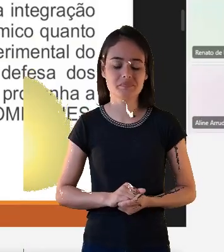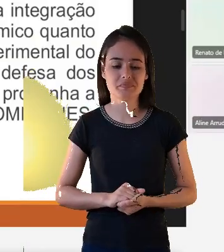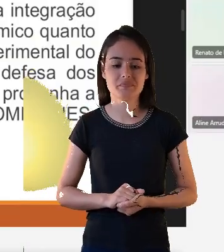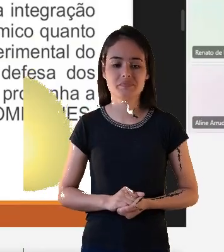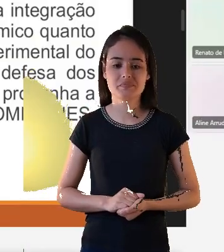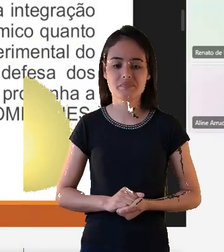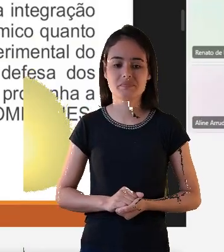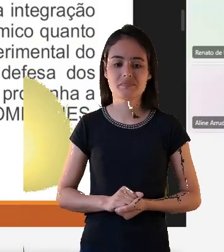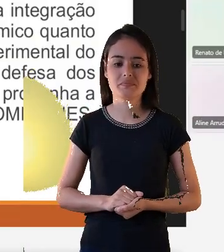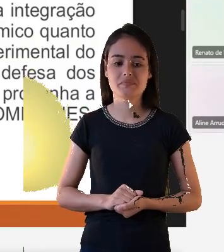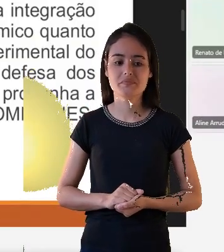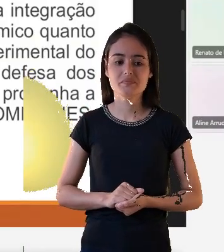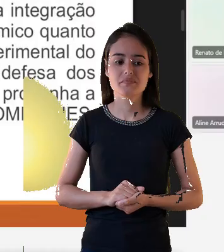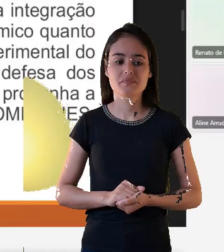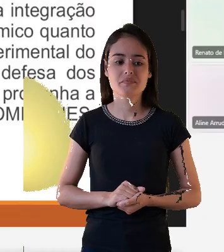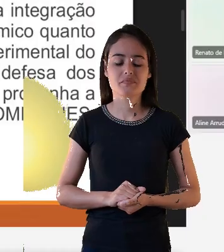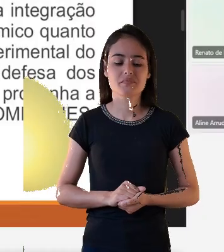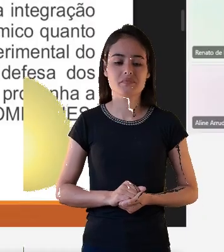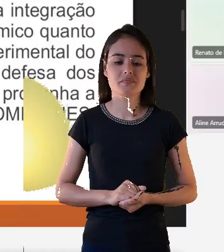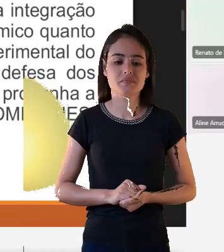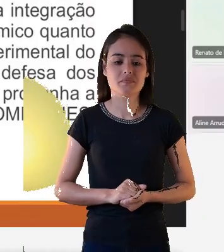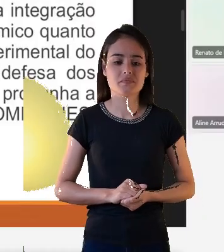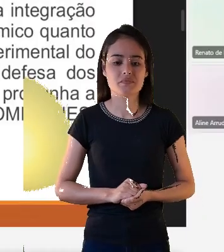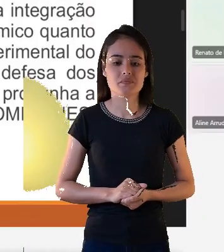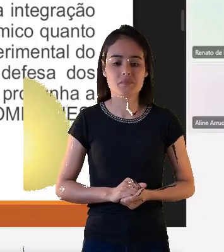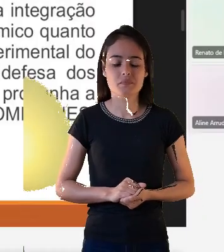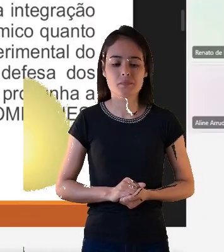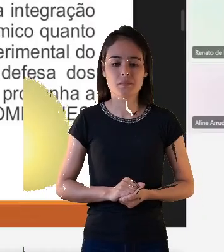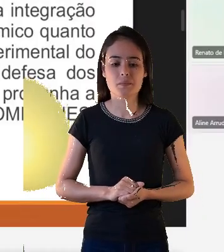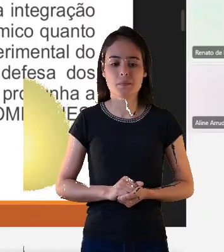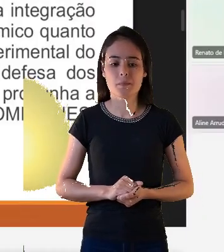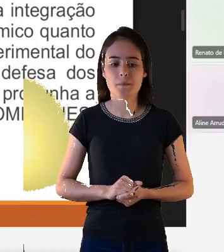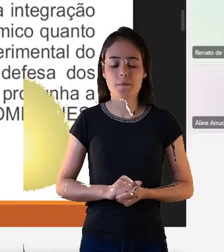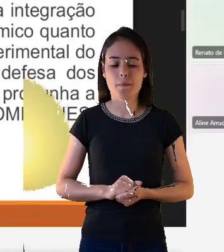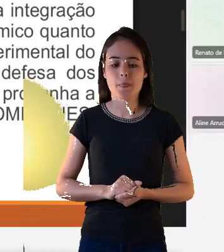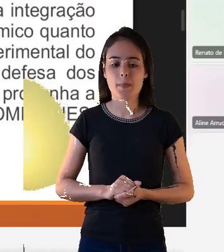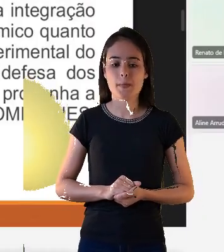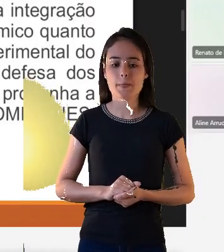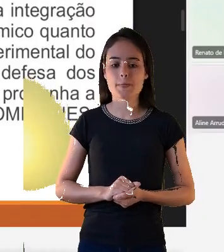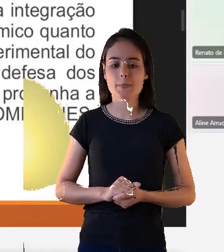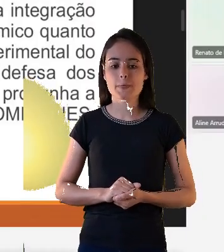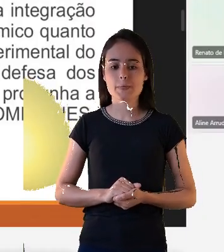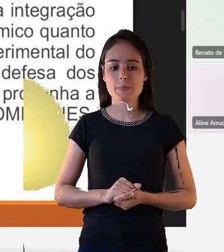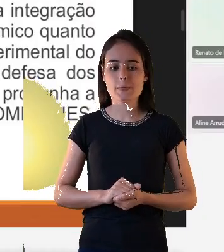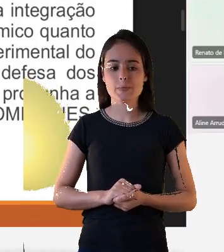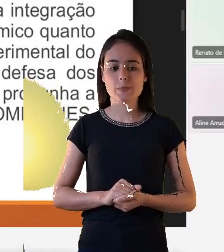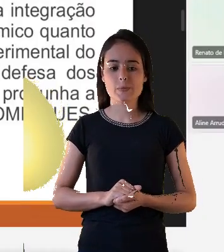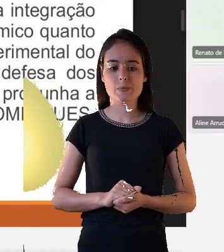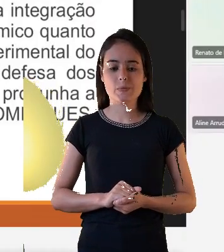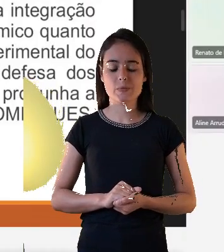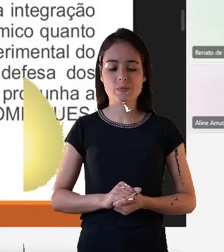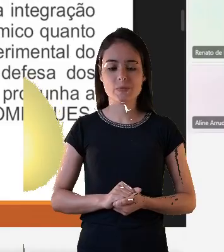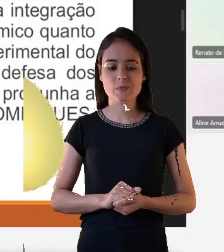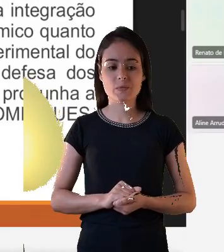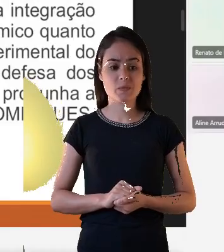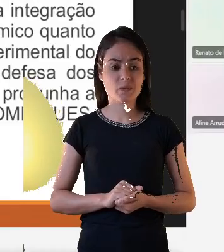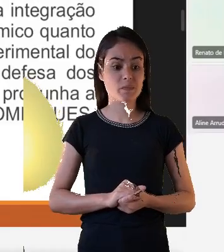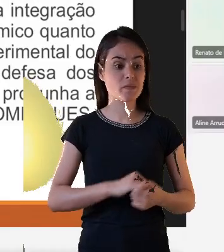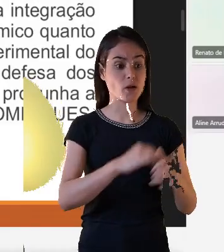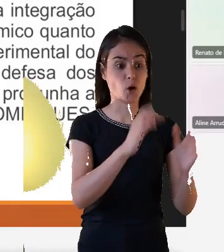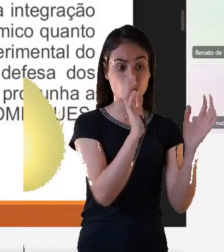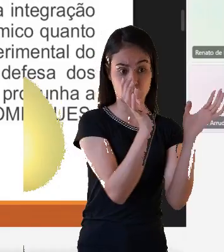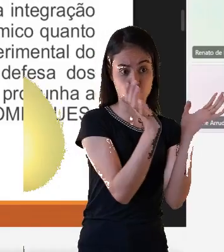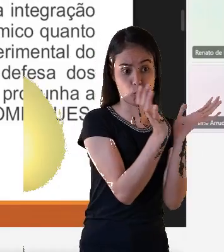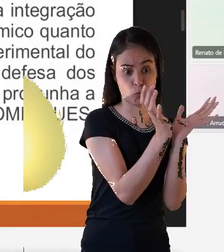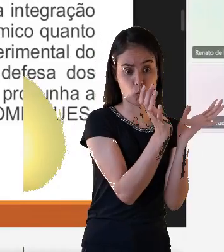essa organização política e social que existia, né? Nesse período.